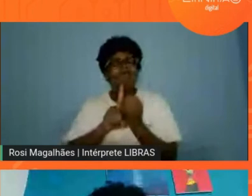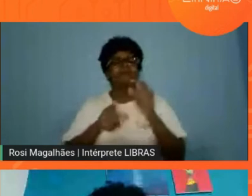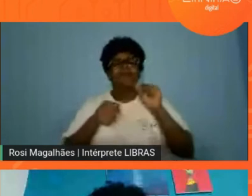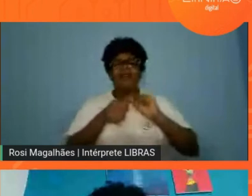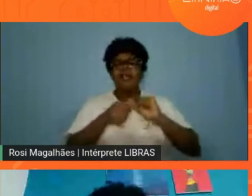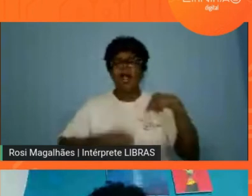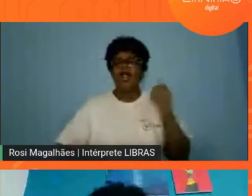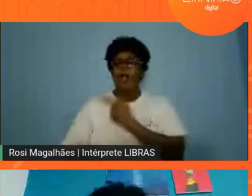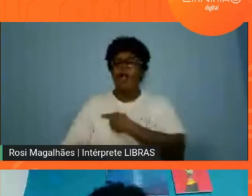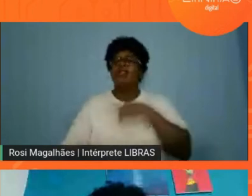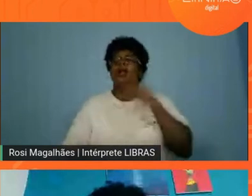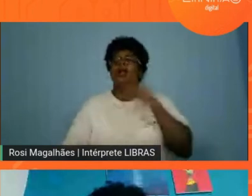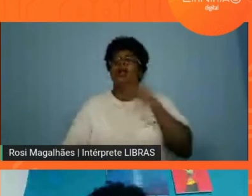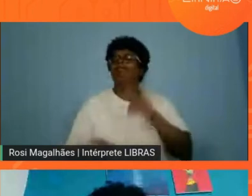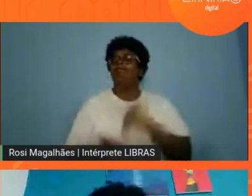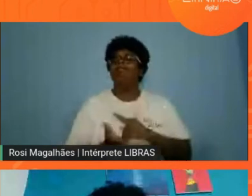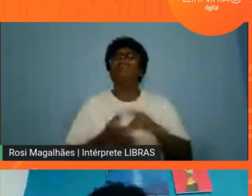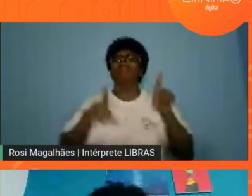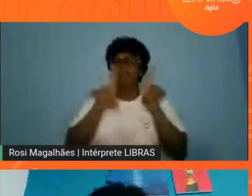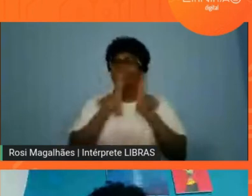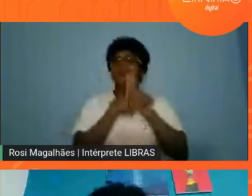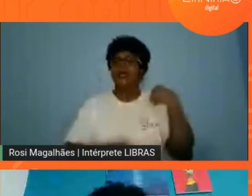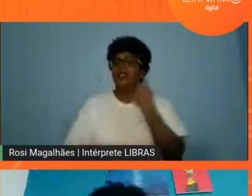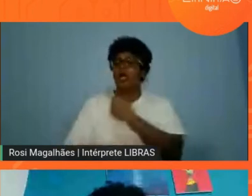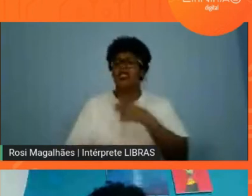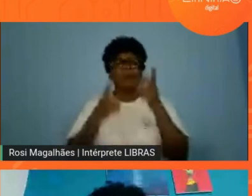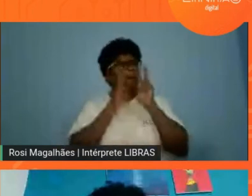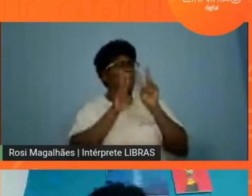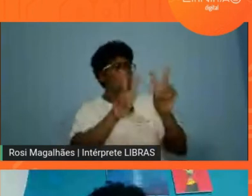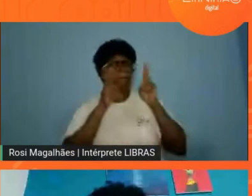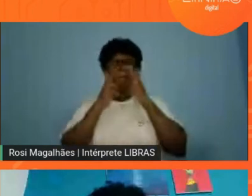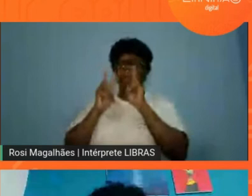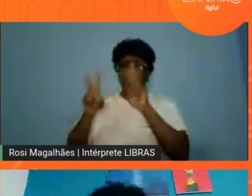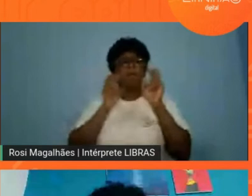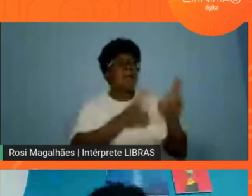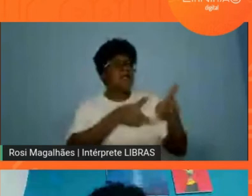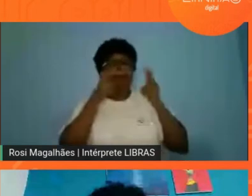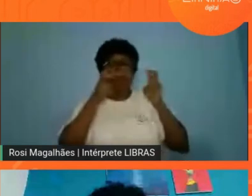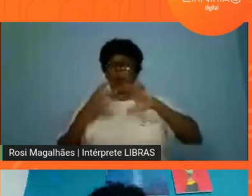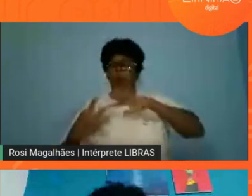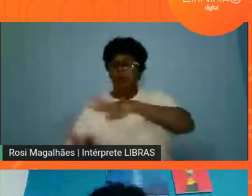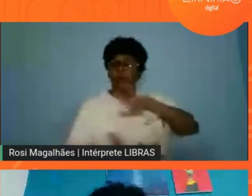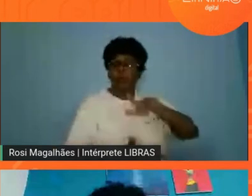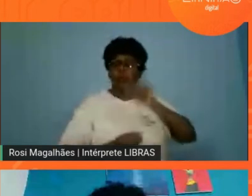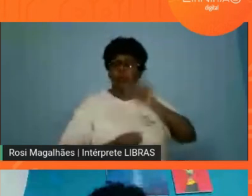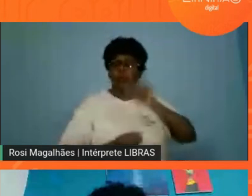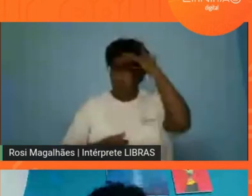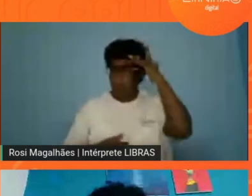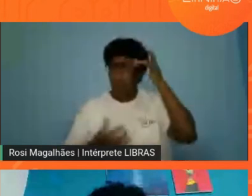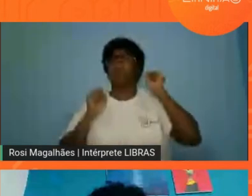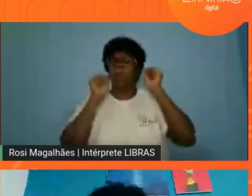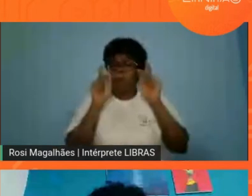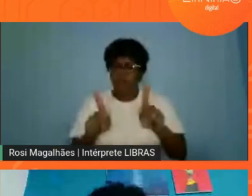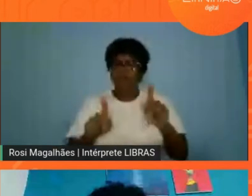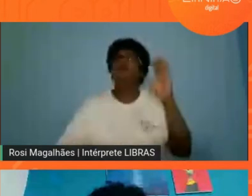por meio do ato da gente se enxergar enquanto nação, de compreendermos que